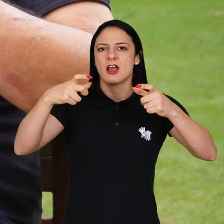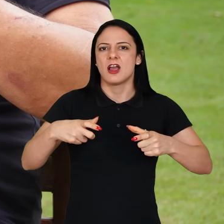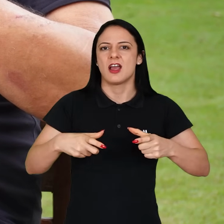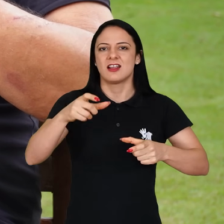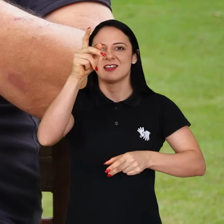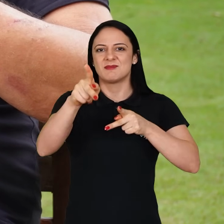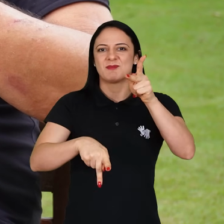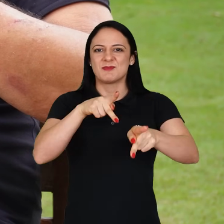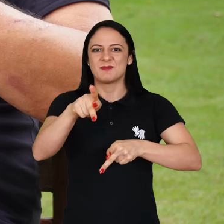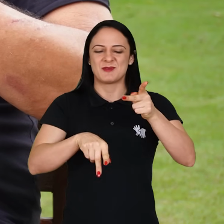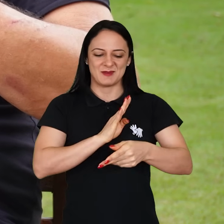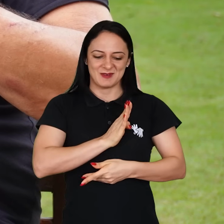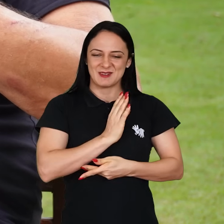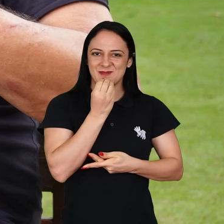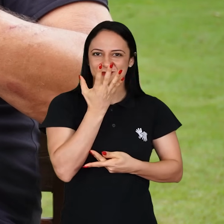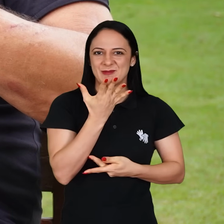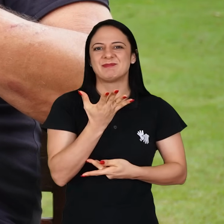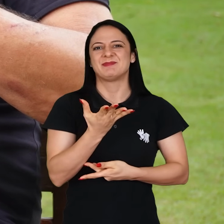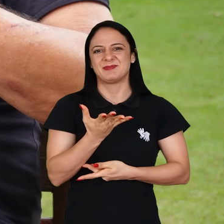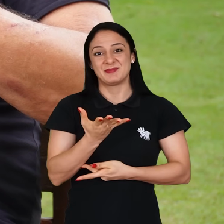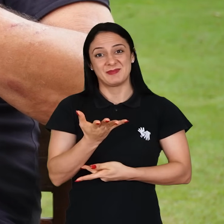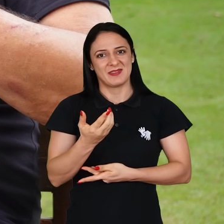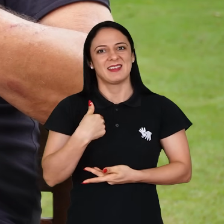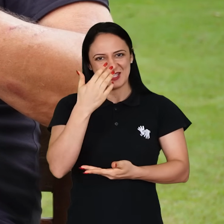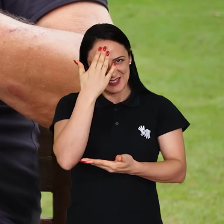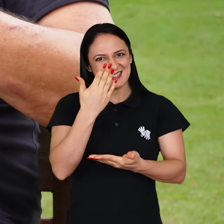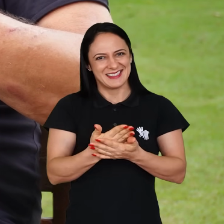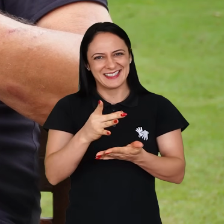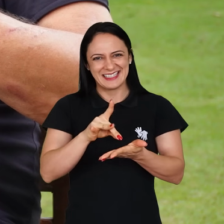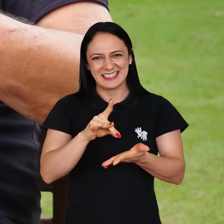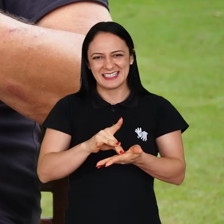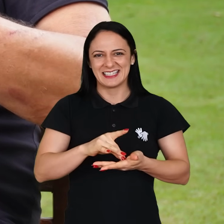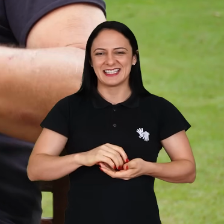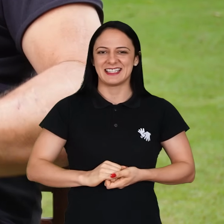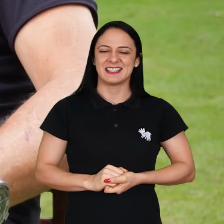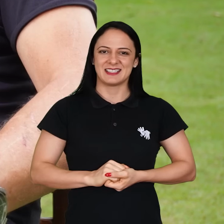lugar de gente de bom coração. E eu acredito muito nisso.